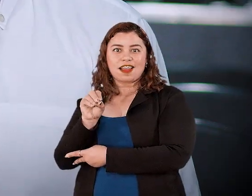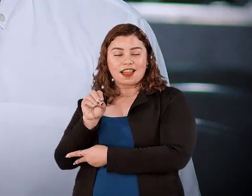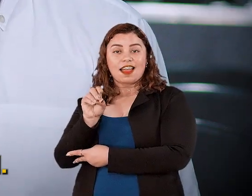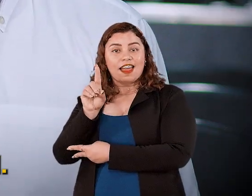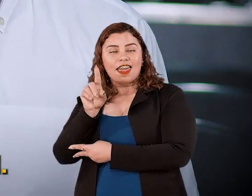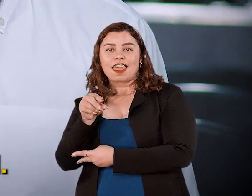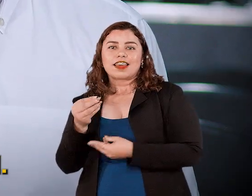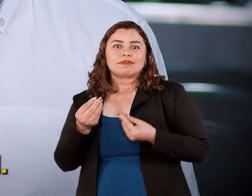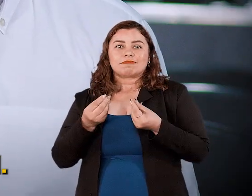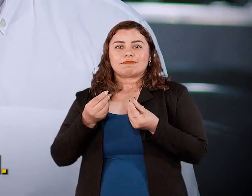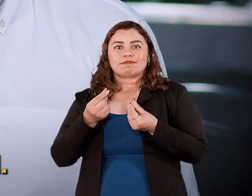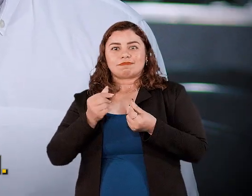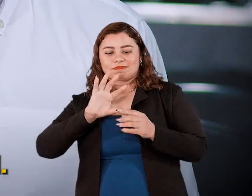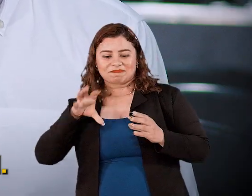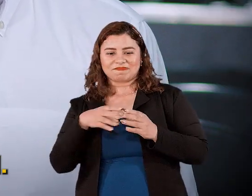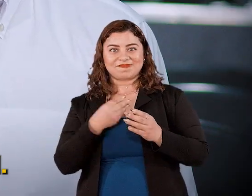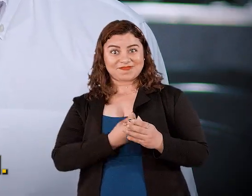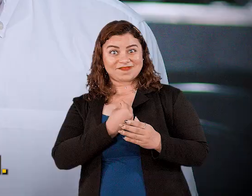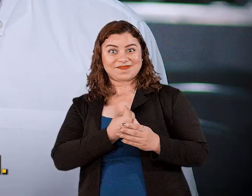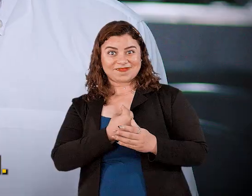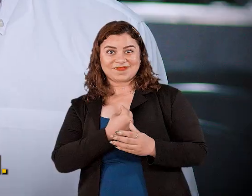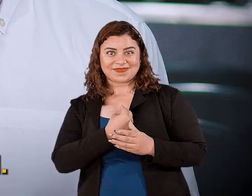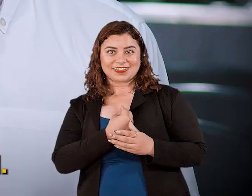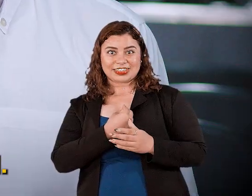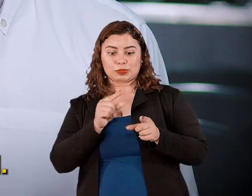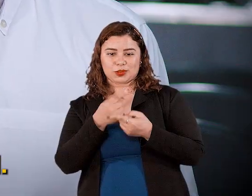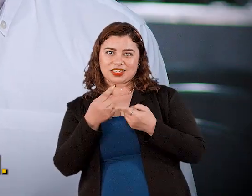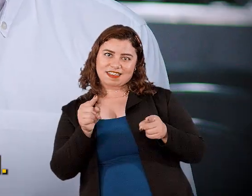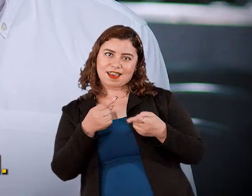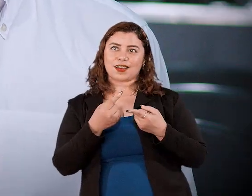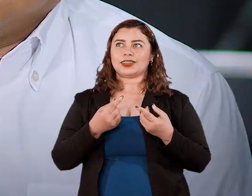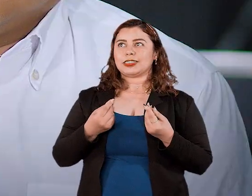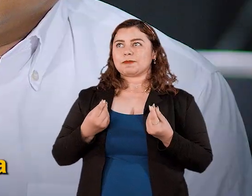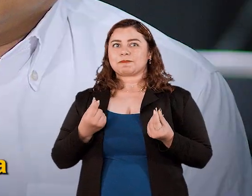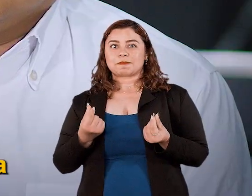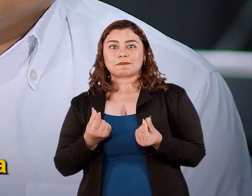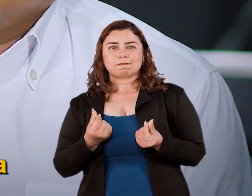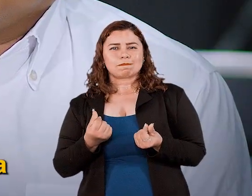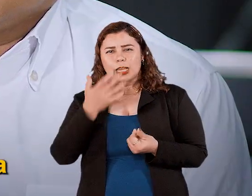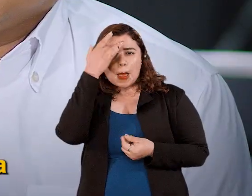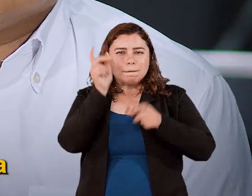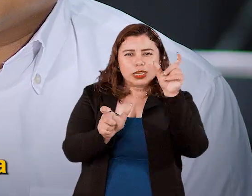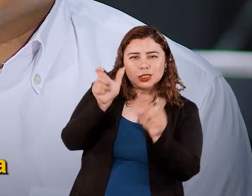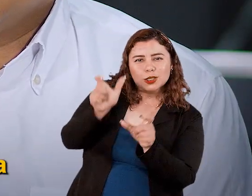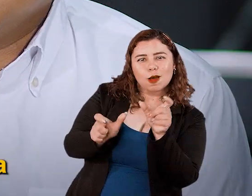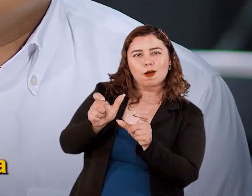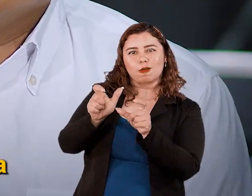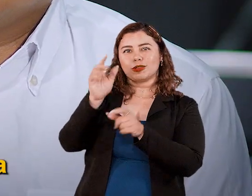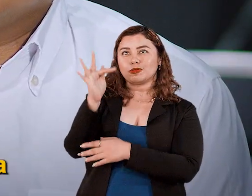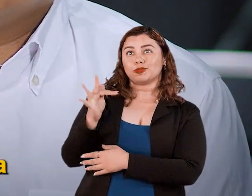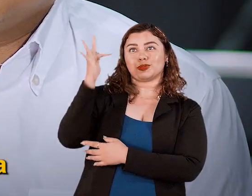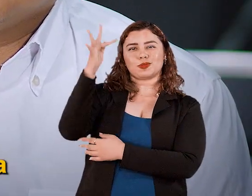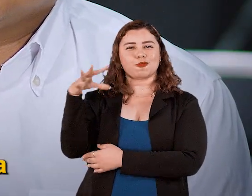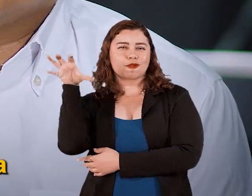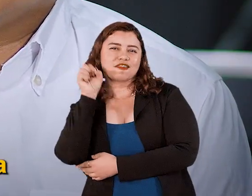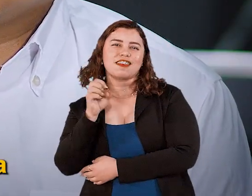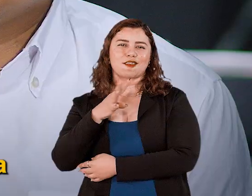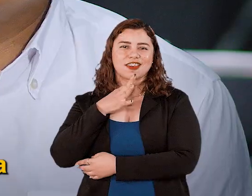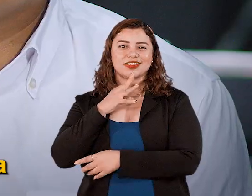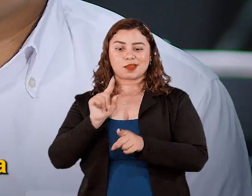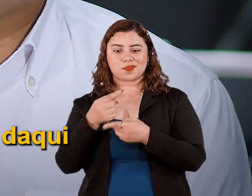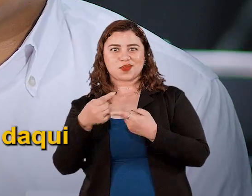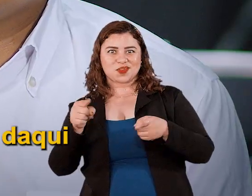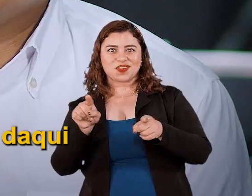né, e fazer parte do grupo musical. E para as pessoas ouvir futuramente